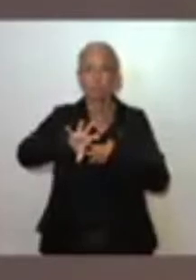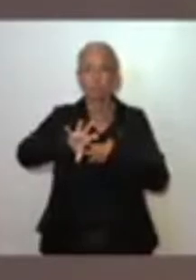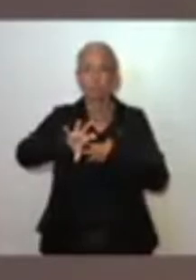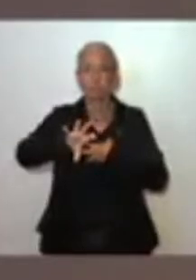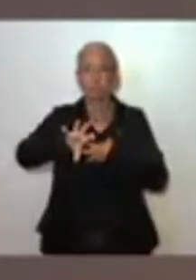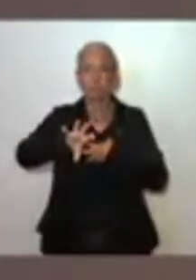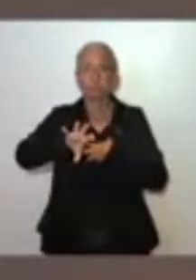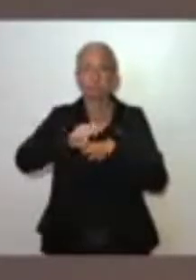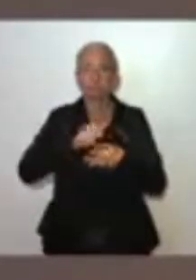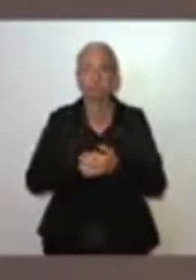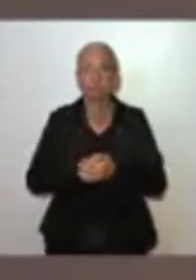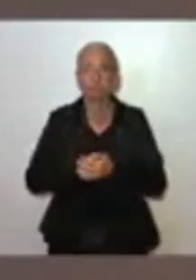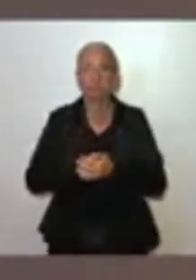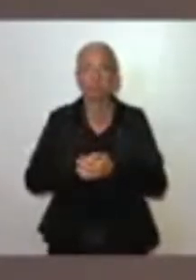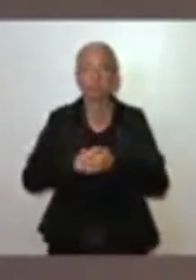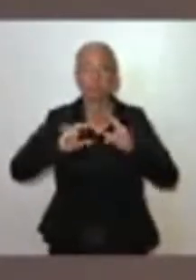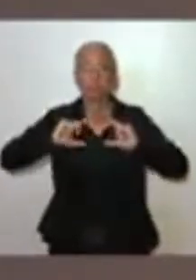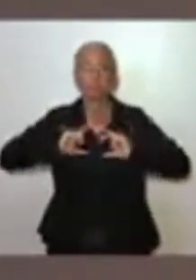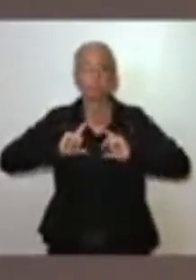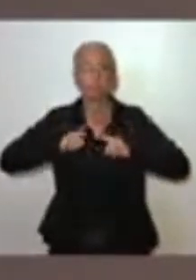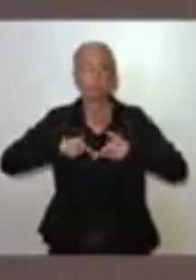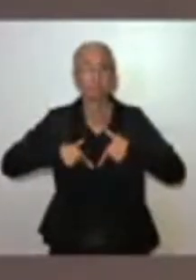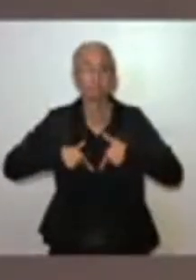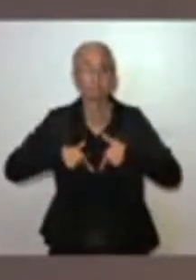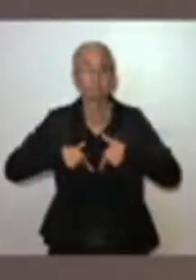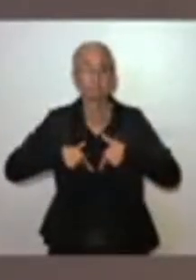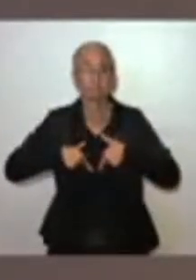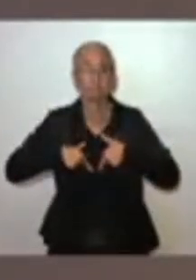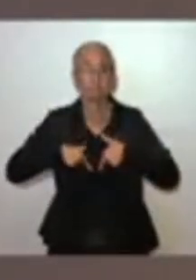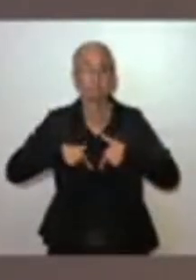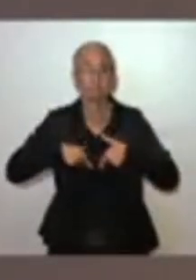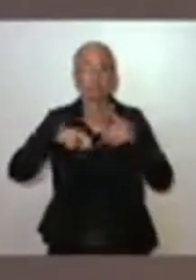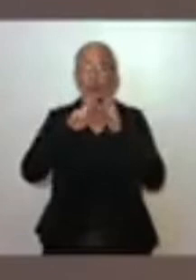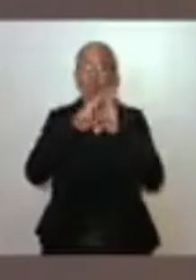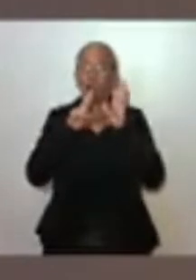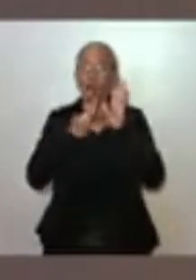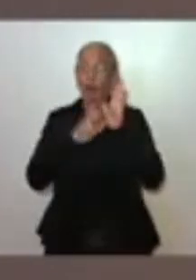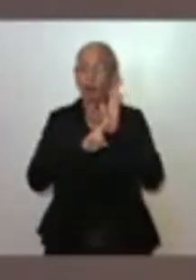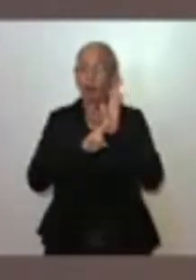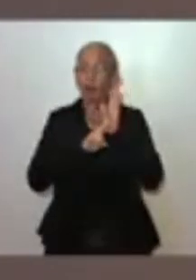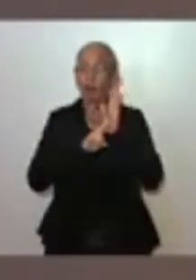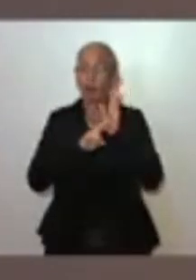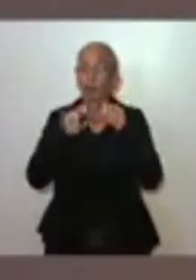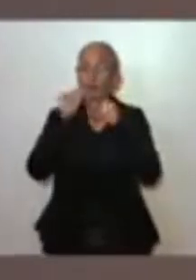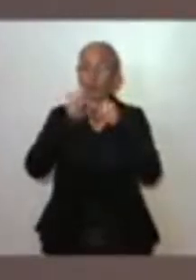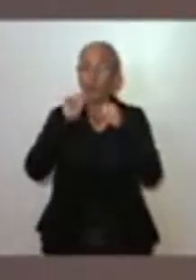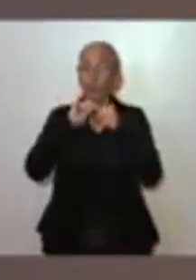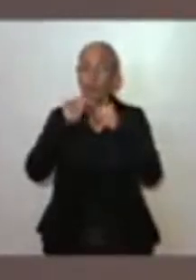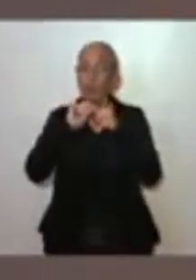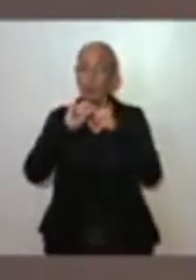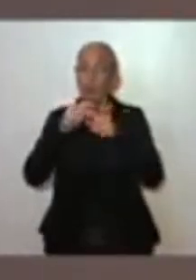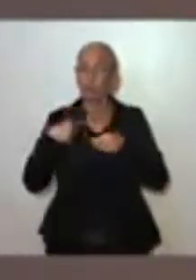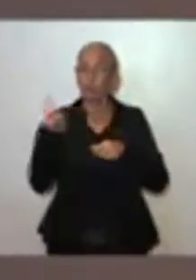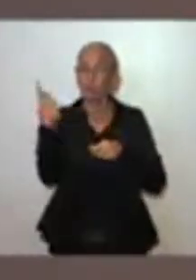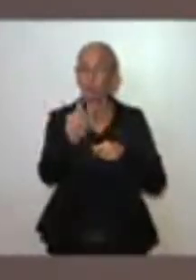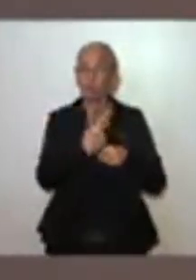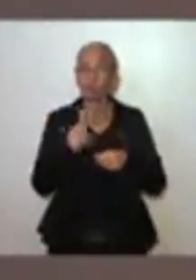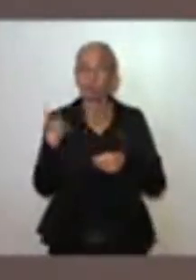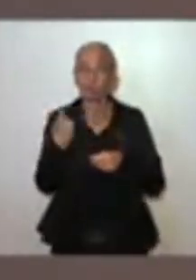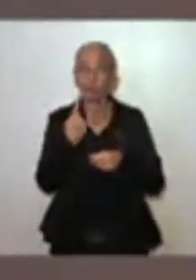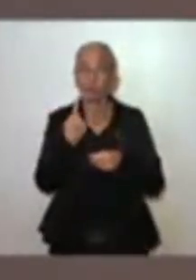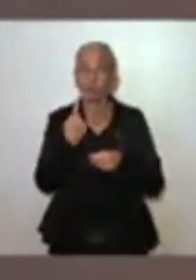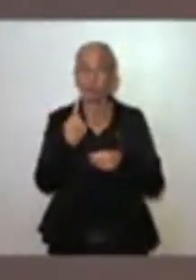Tradição judaico-cristã essa é a regra de ouro fazer aos outros e se comportar em relação